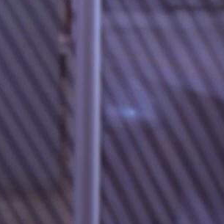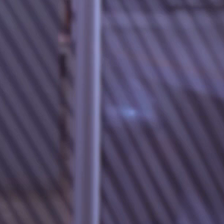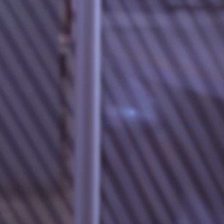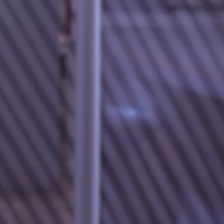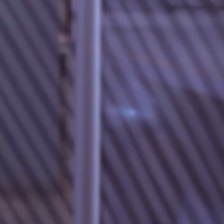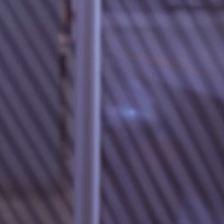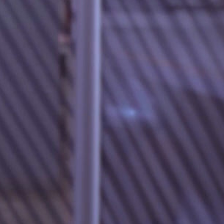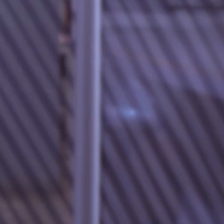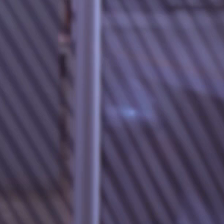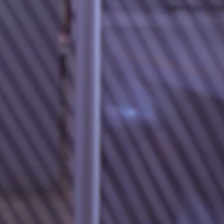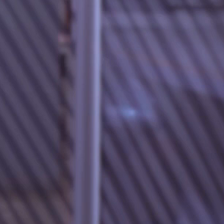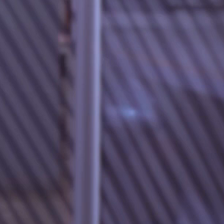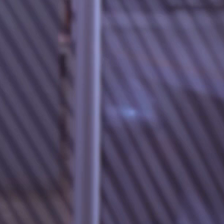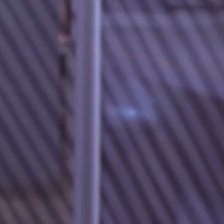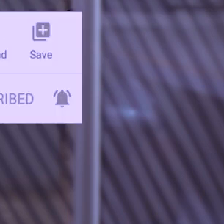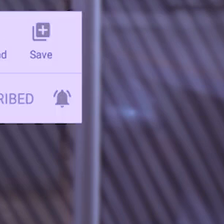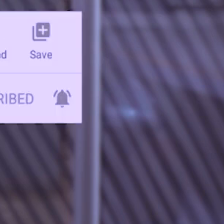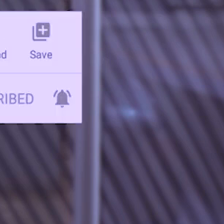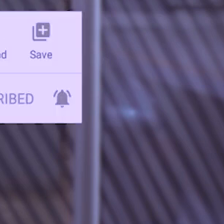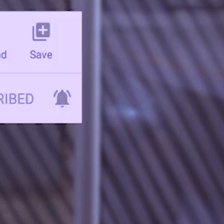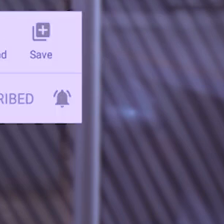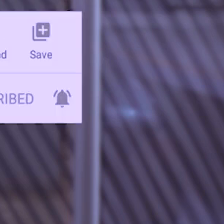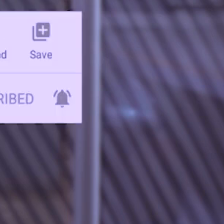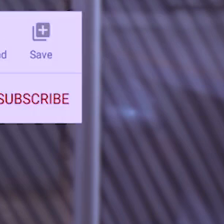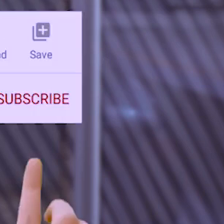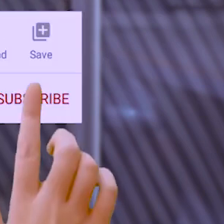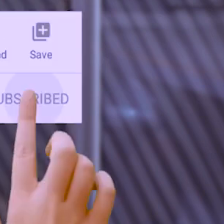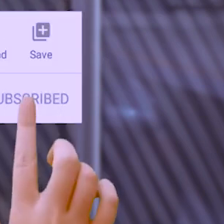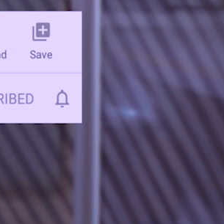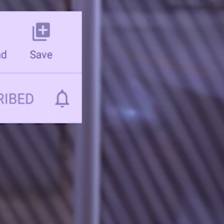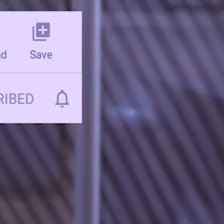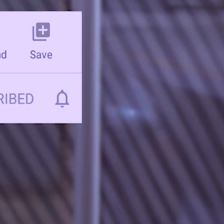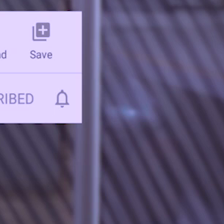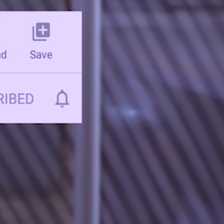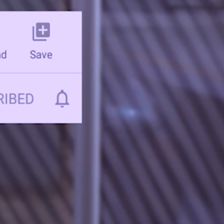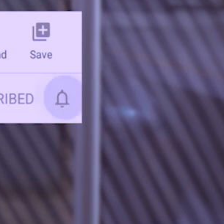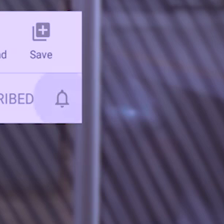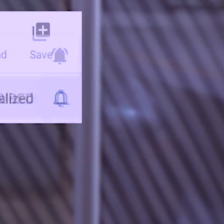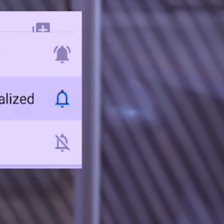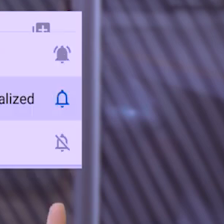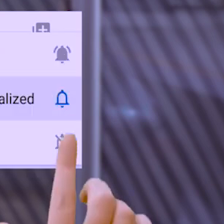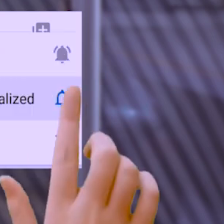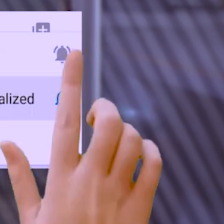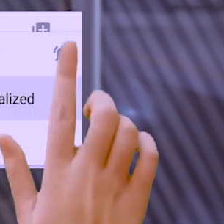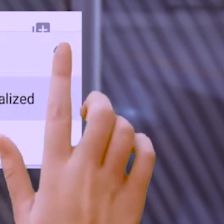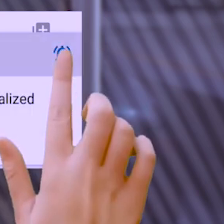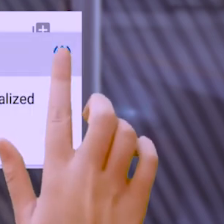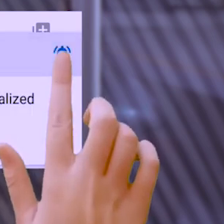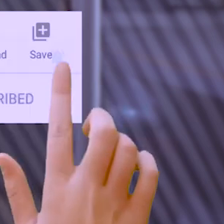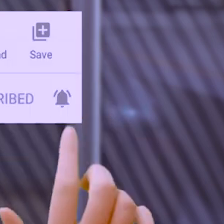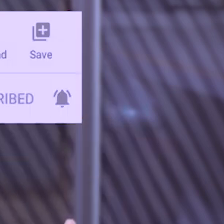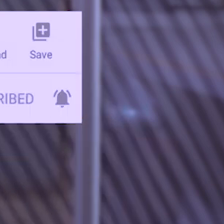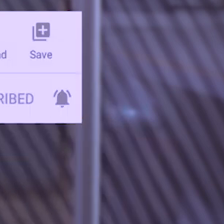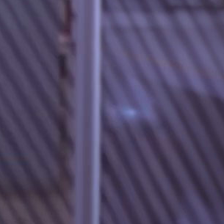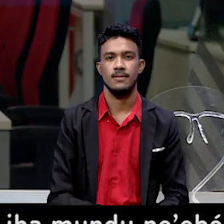olá para obter mais informações não se esqueça de curtir e se inscrever no canal e social Meira gmmtv e clica também